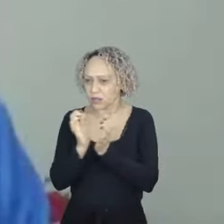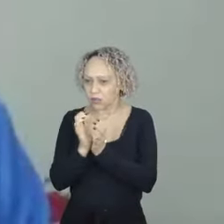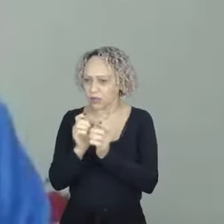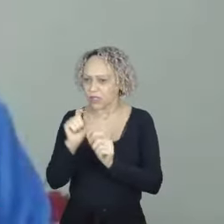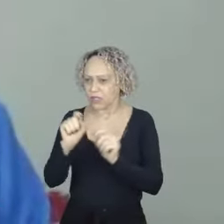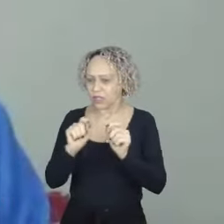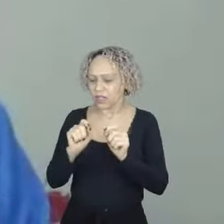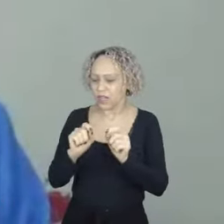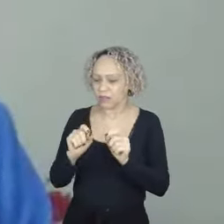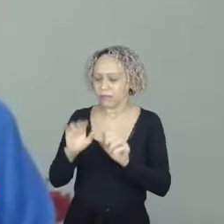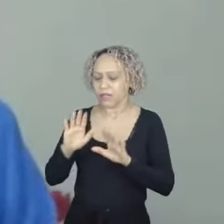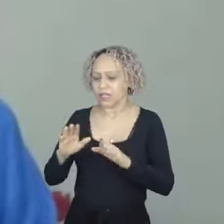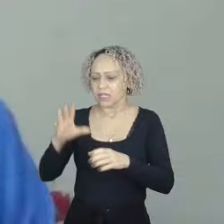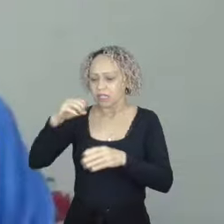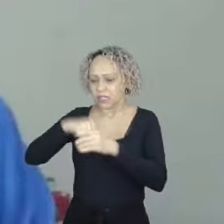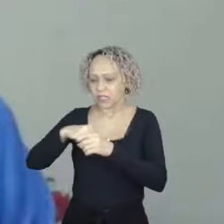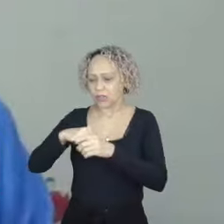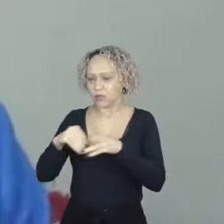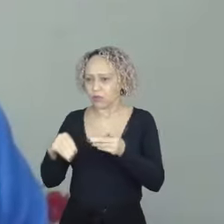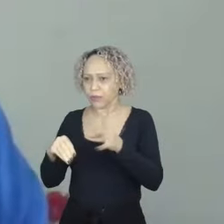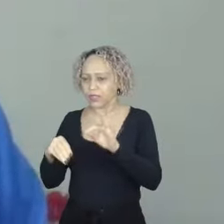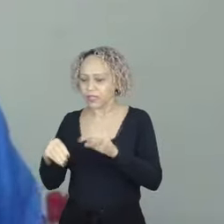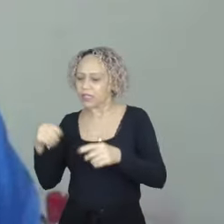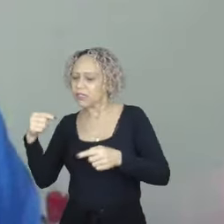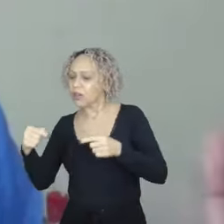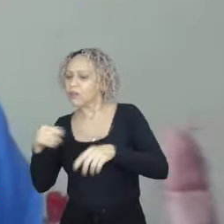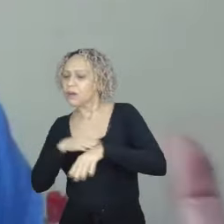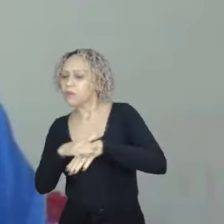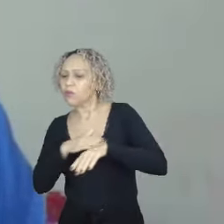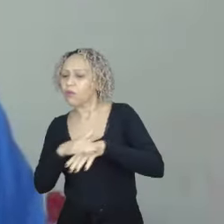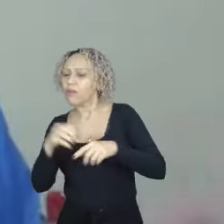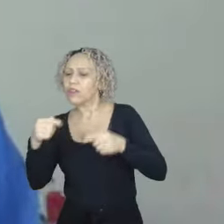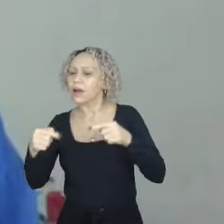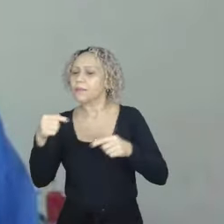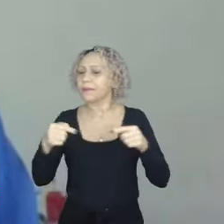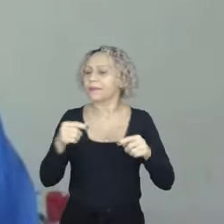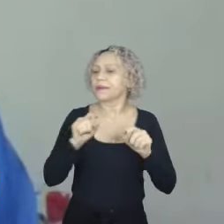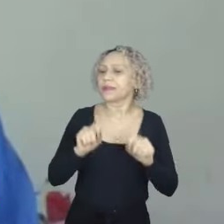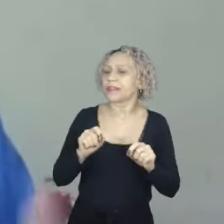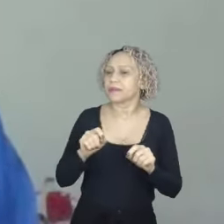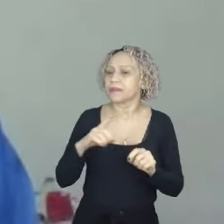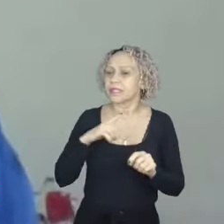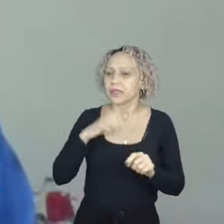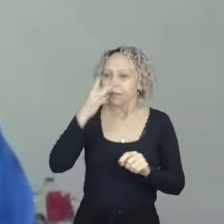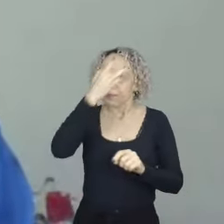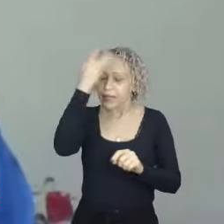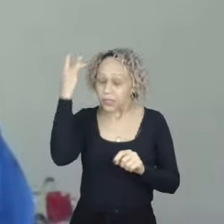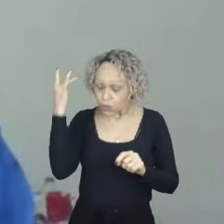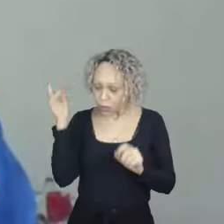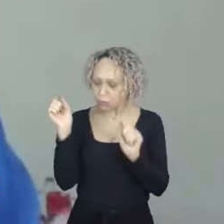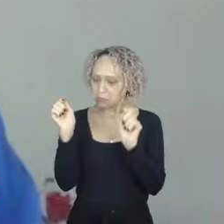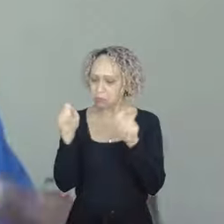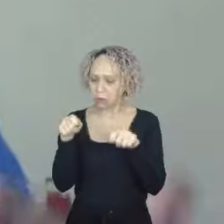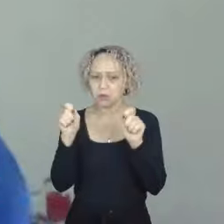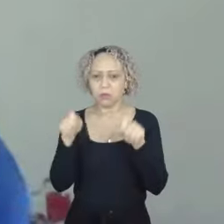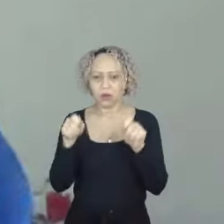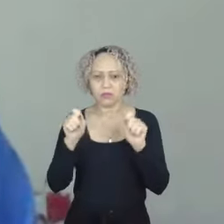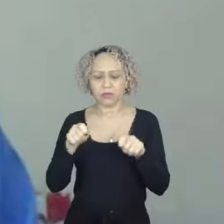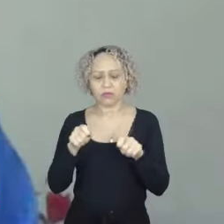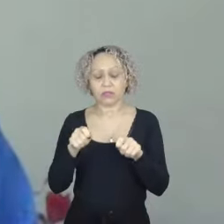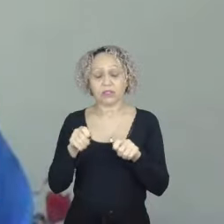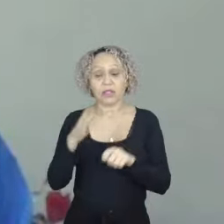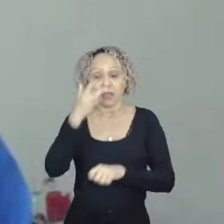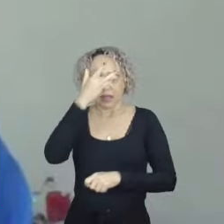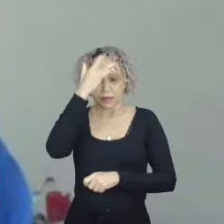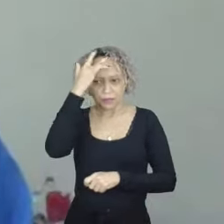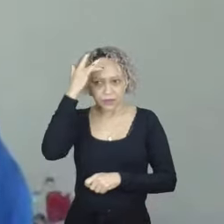forças, com as tendências internas do PT, no sentido de termos pessoas que têm condições real, que já passaram por